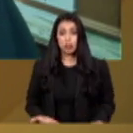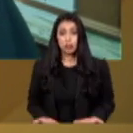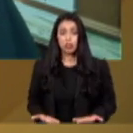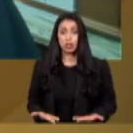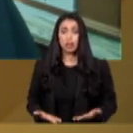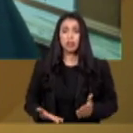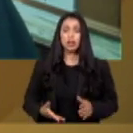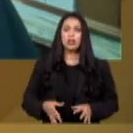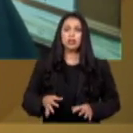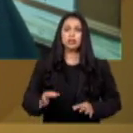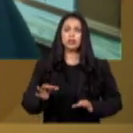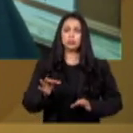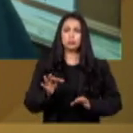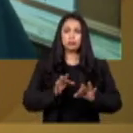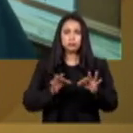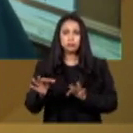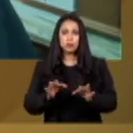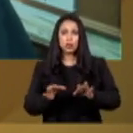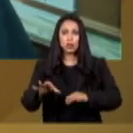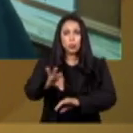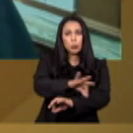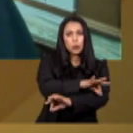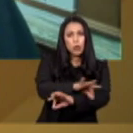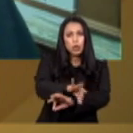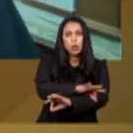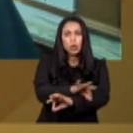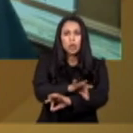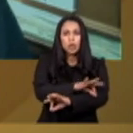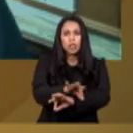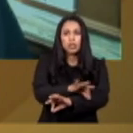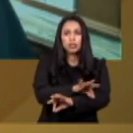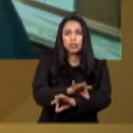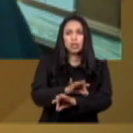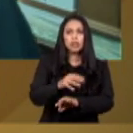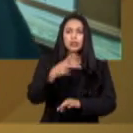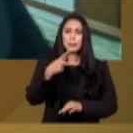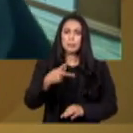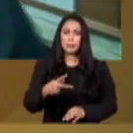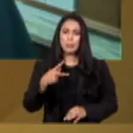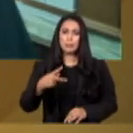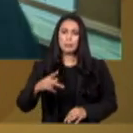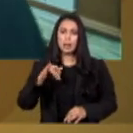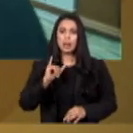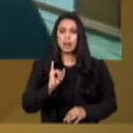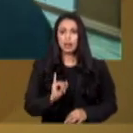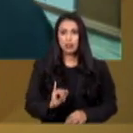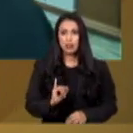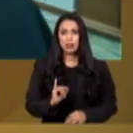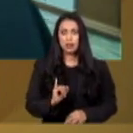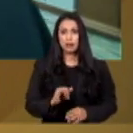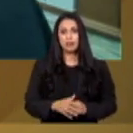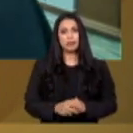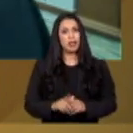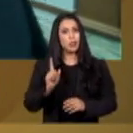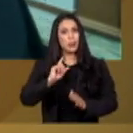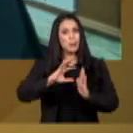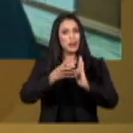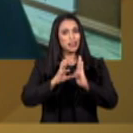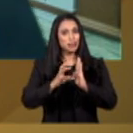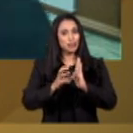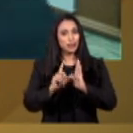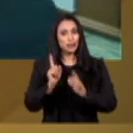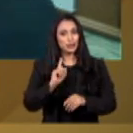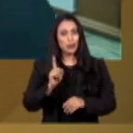de projeto de plantas industriais do irritada preferir não é cima de partido político